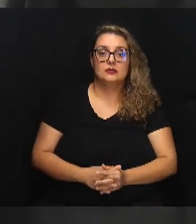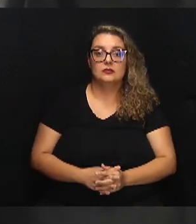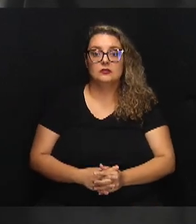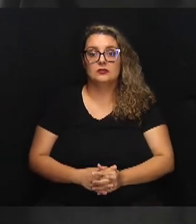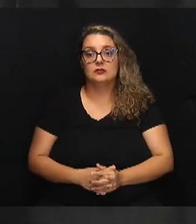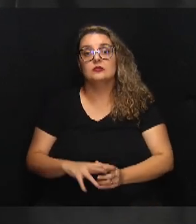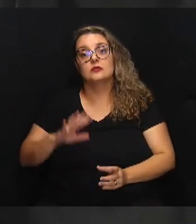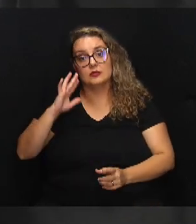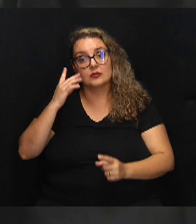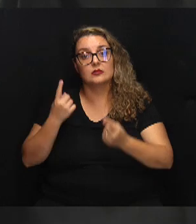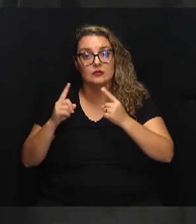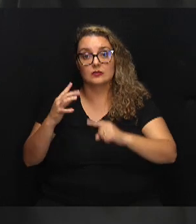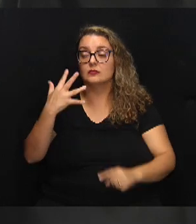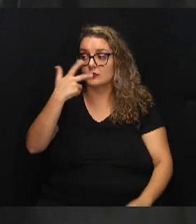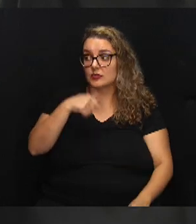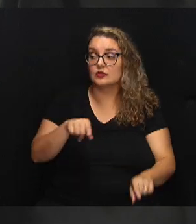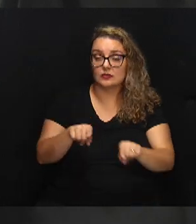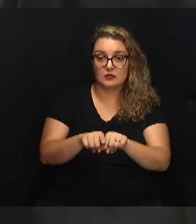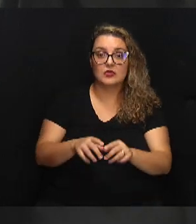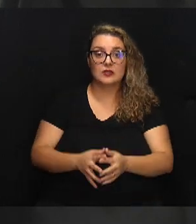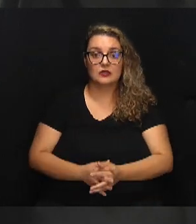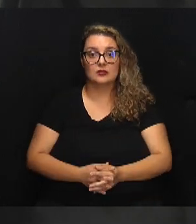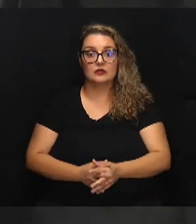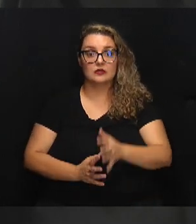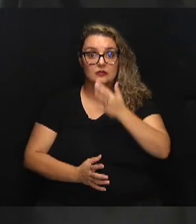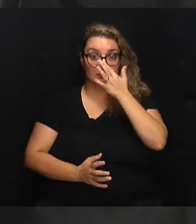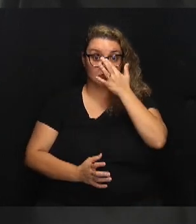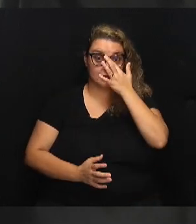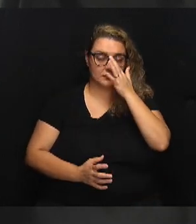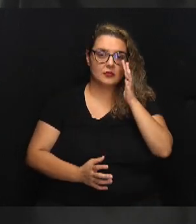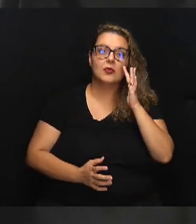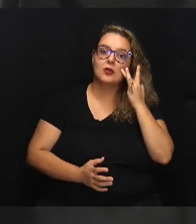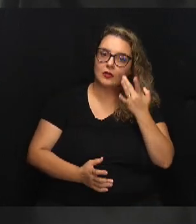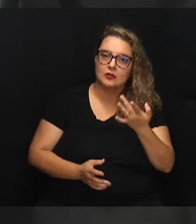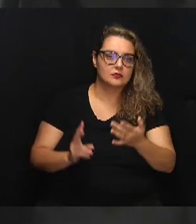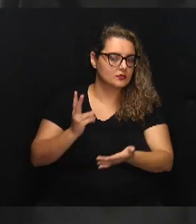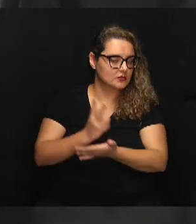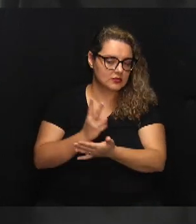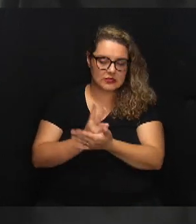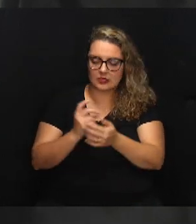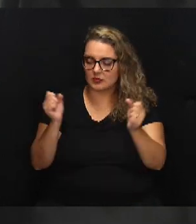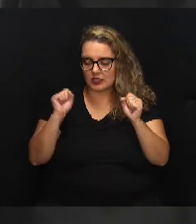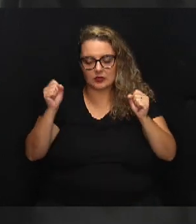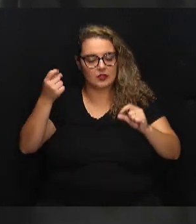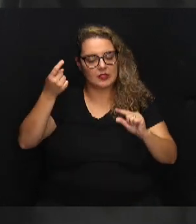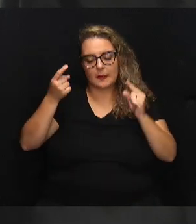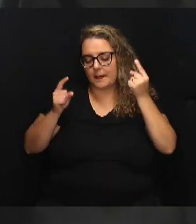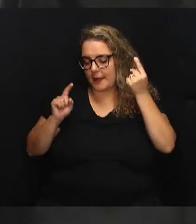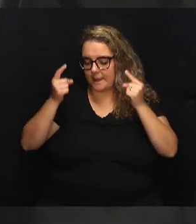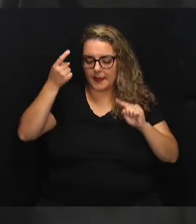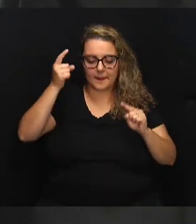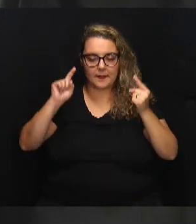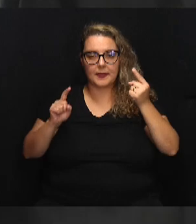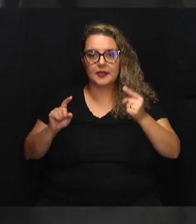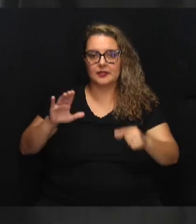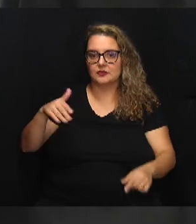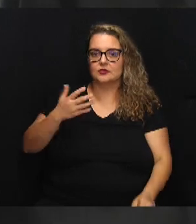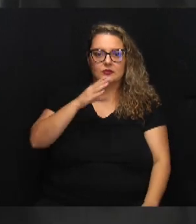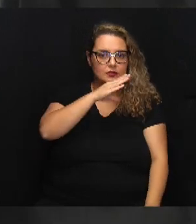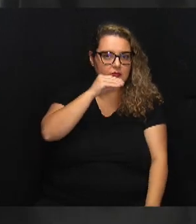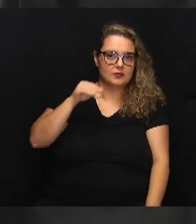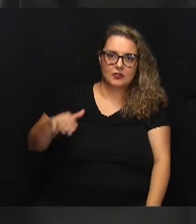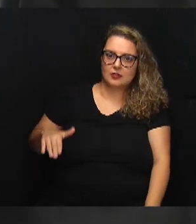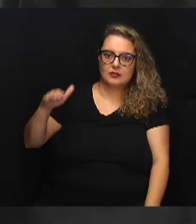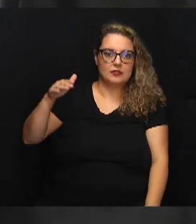que vai ser um carnaval muito bonito também, né? Eu sempre gostei de carnaval, assim, Sim. desde que adolescente,